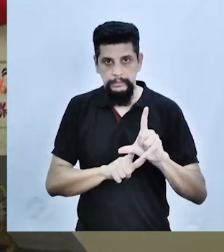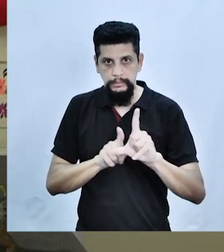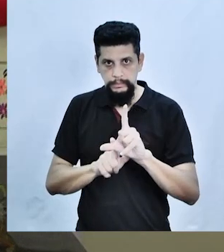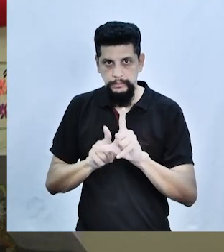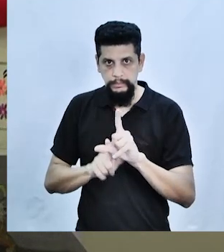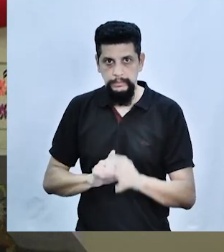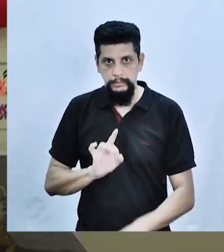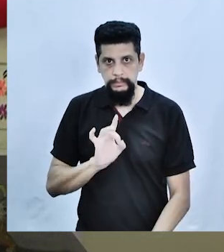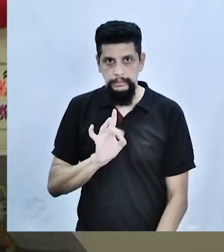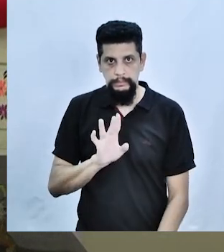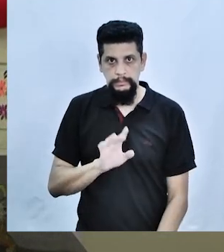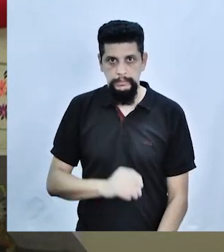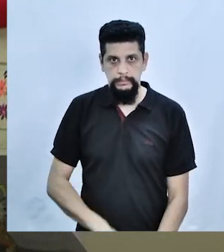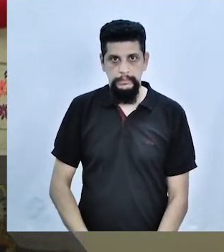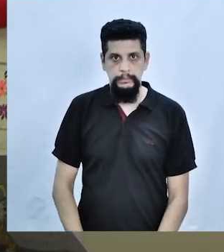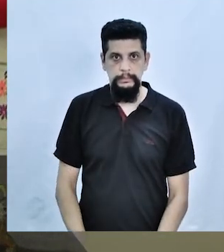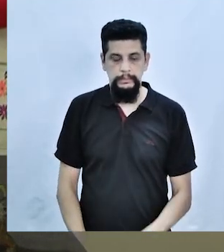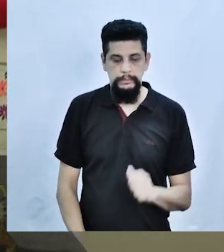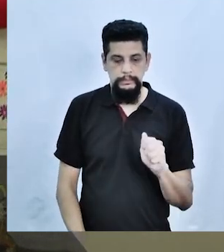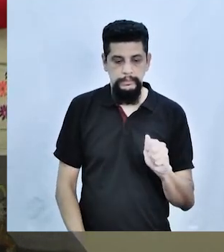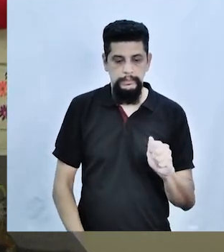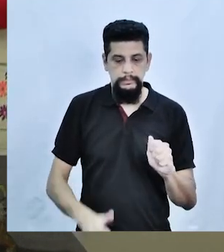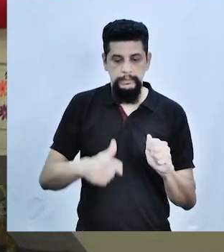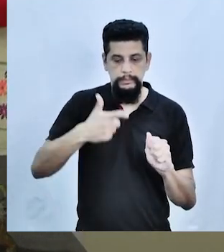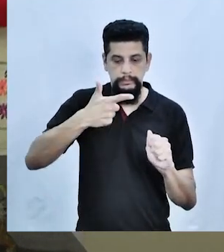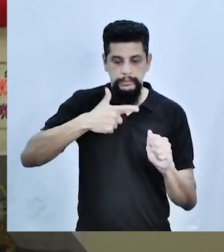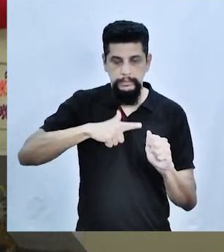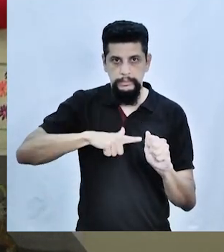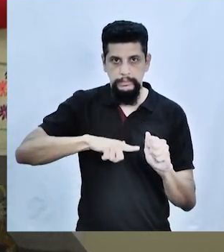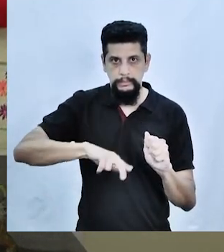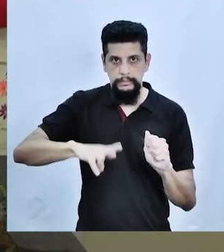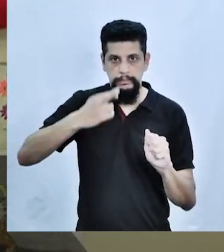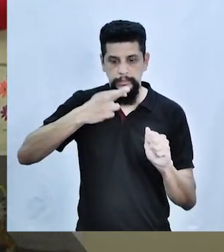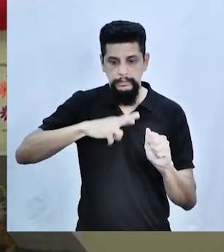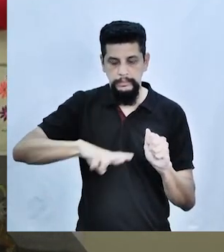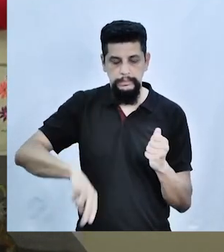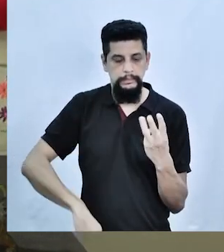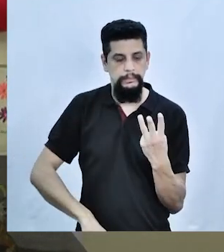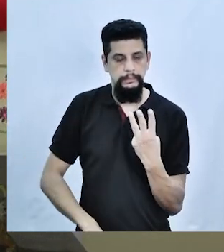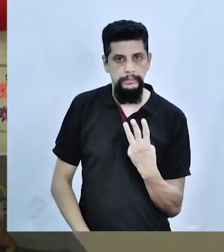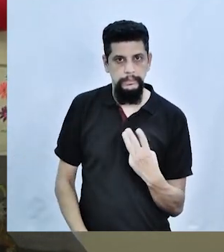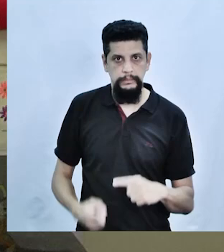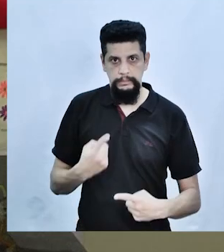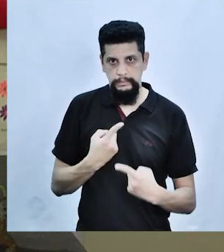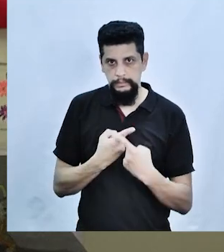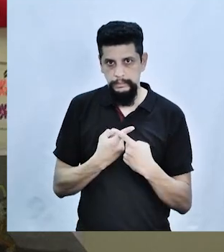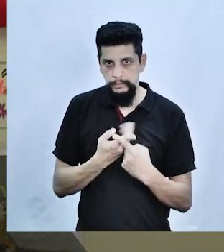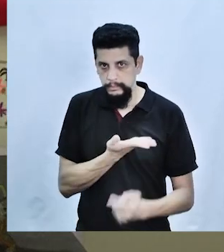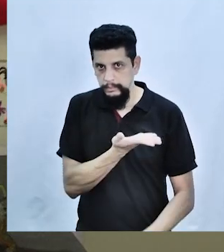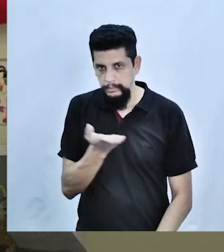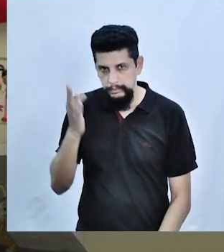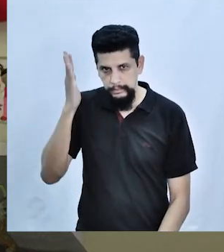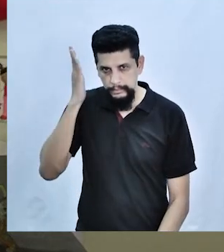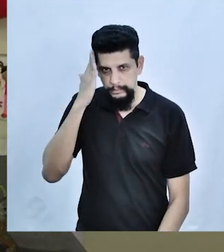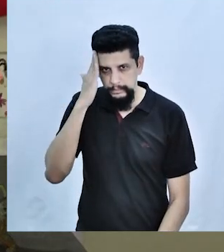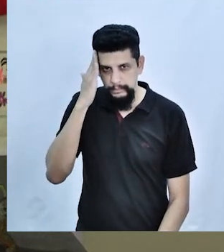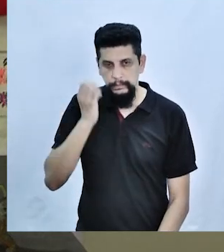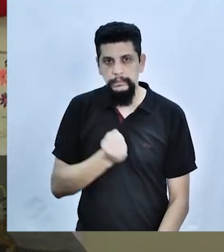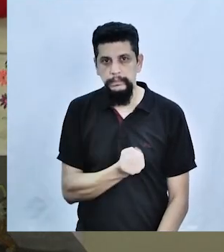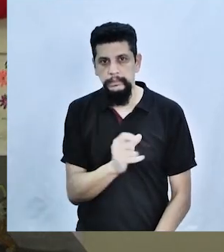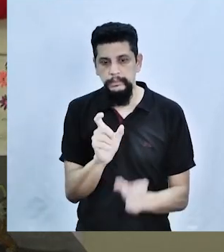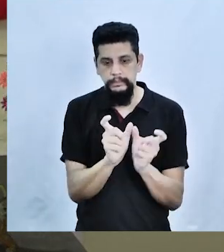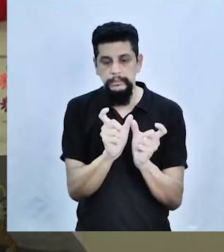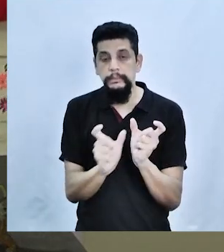letras. Somente a letra A que se repete três vezes, tá? E vocês sabem